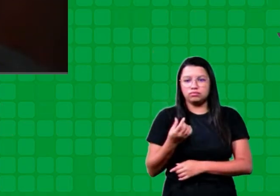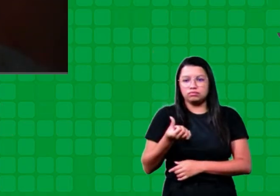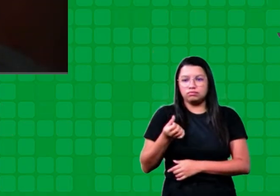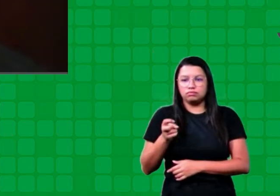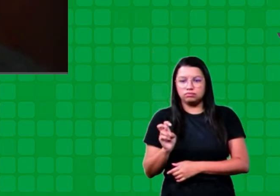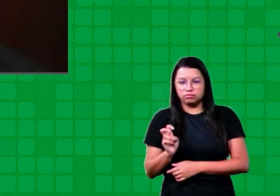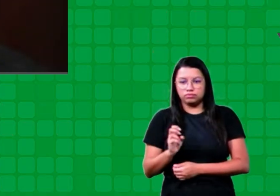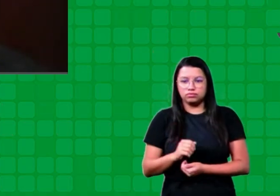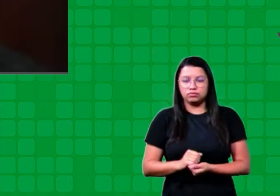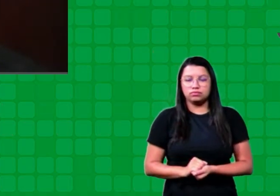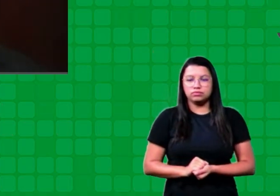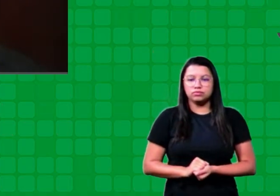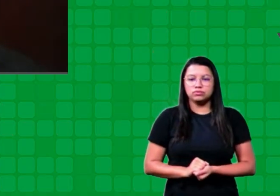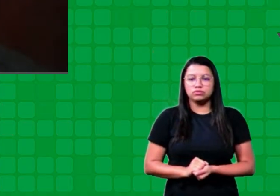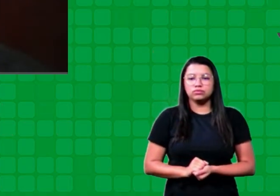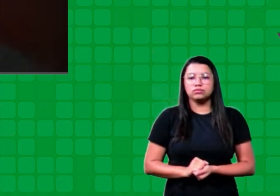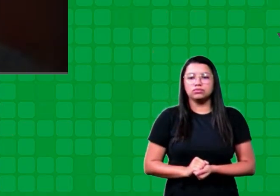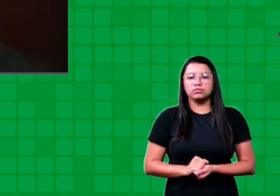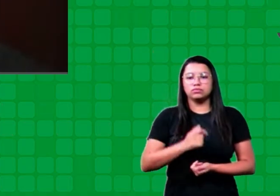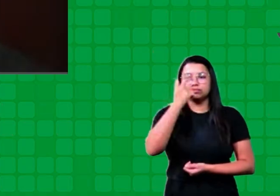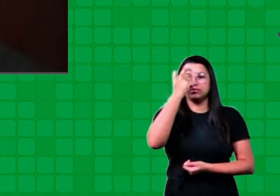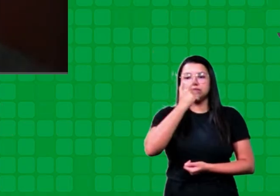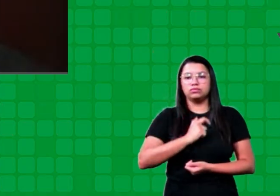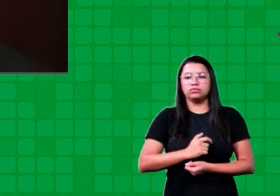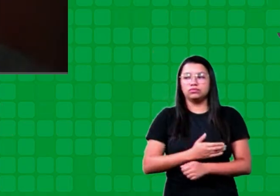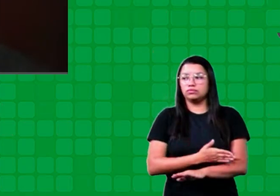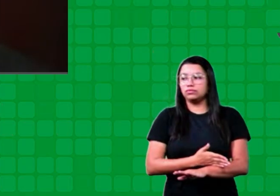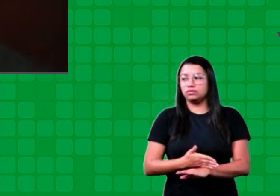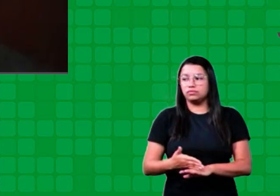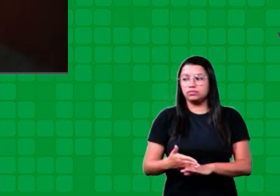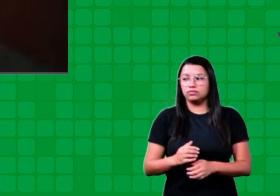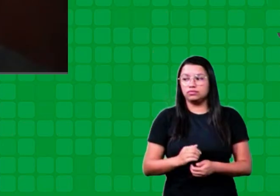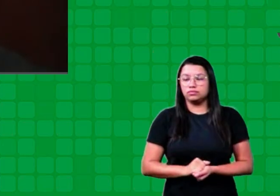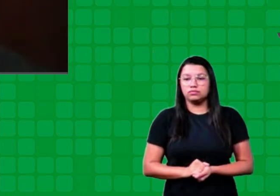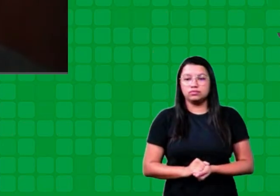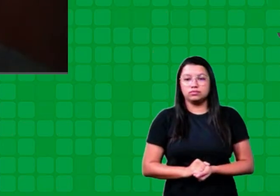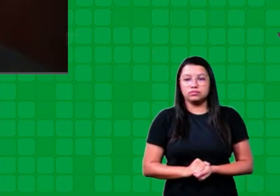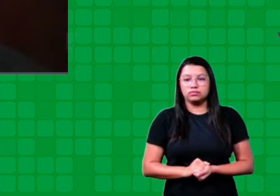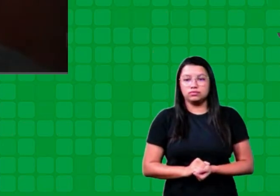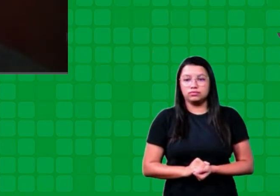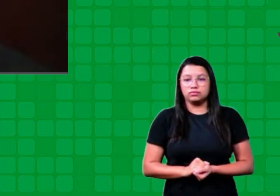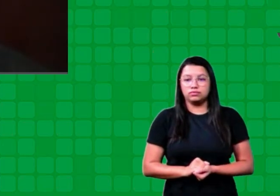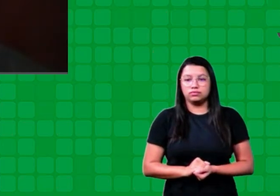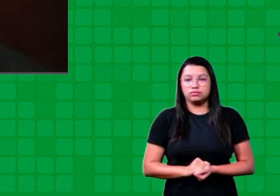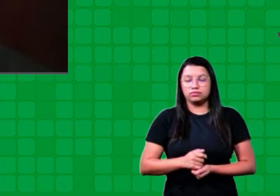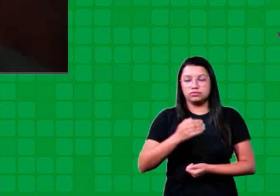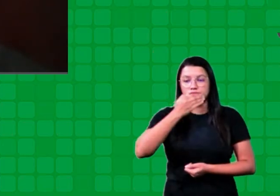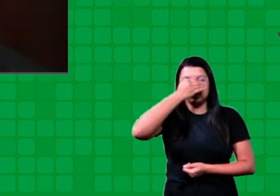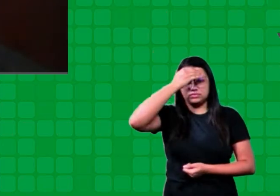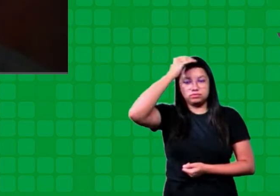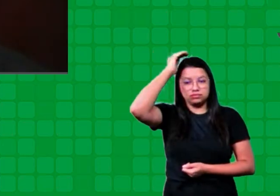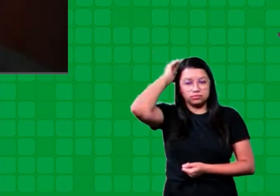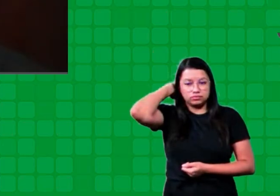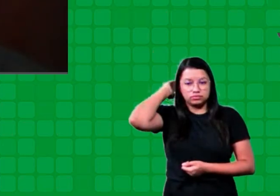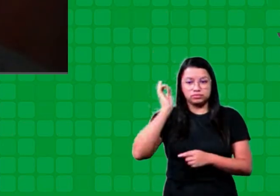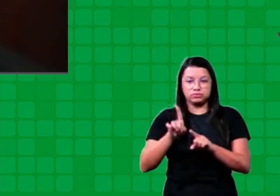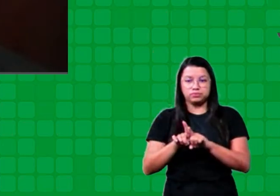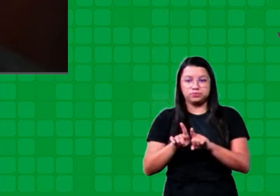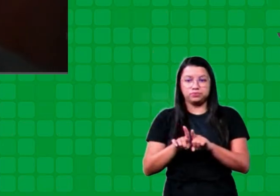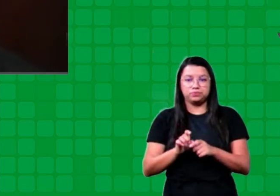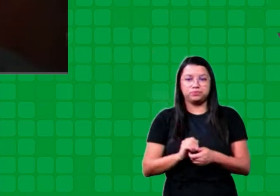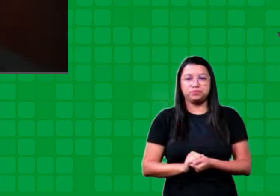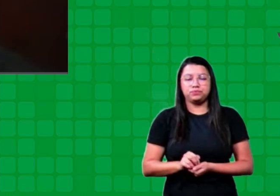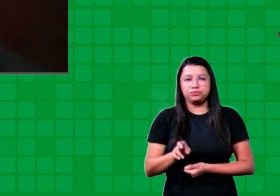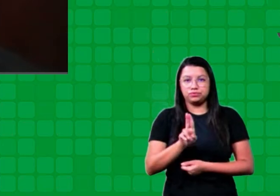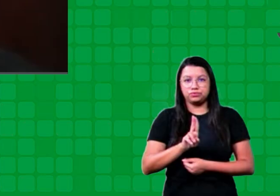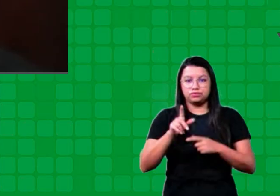sou branco, sou calvo também, uso um óculos